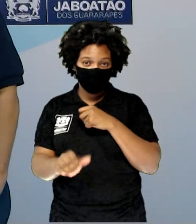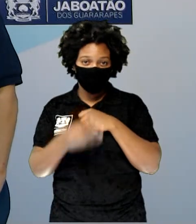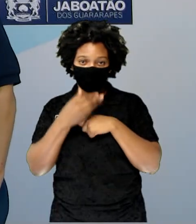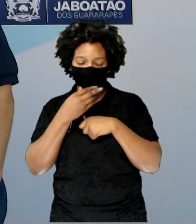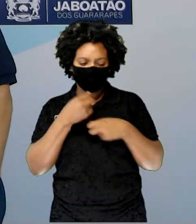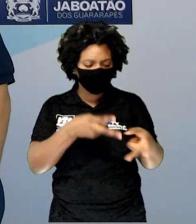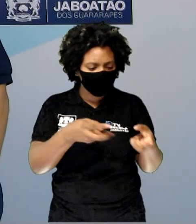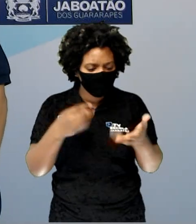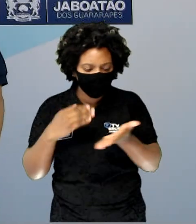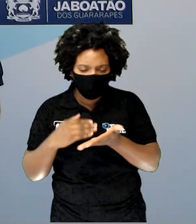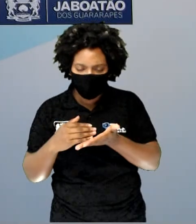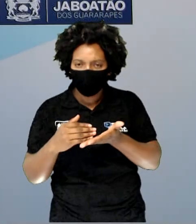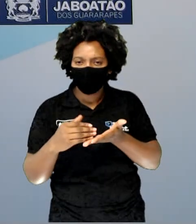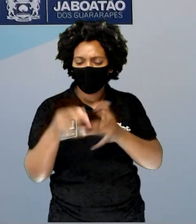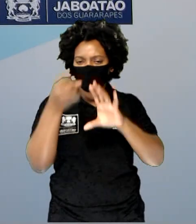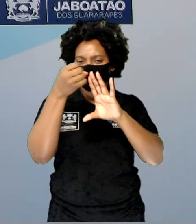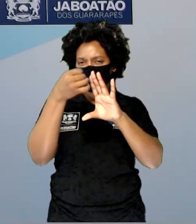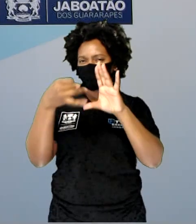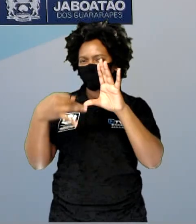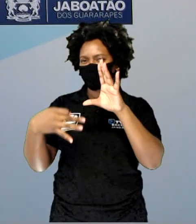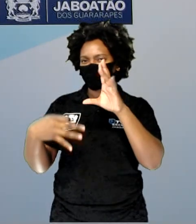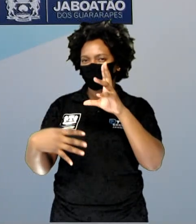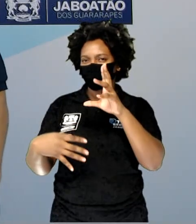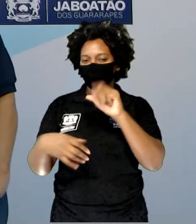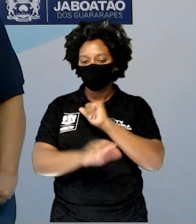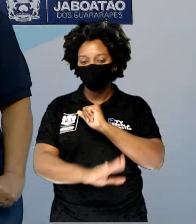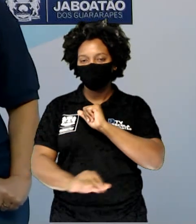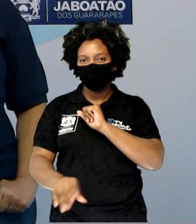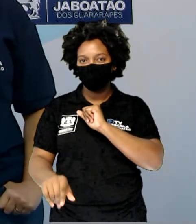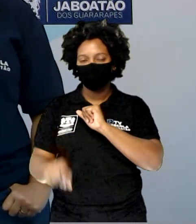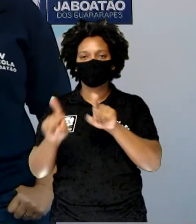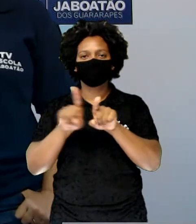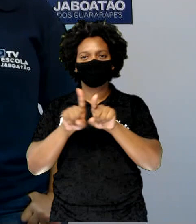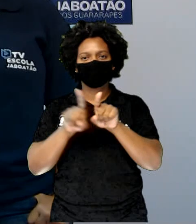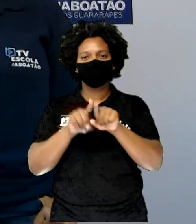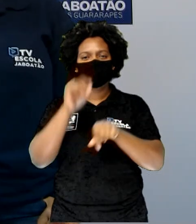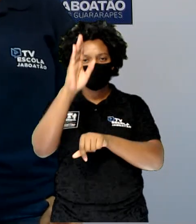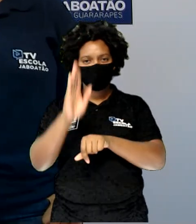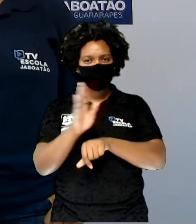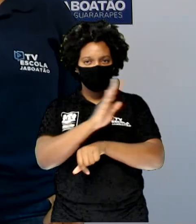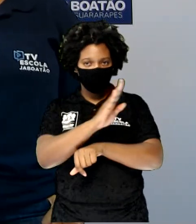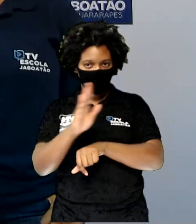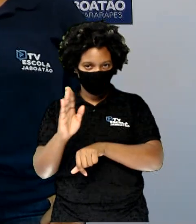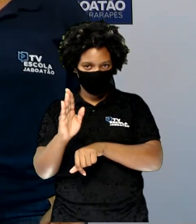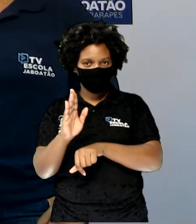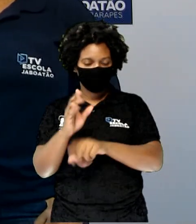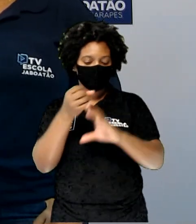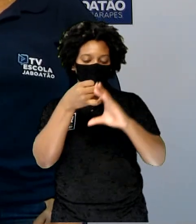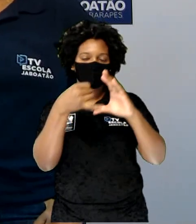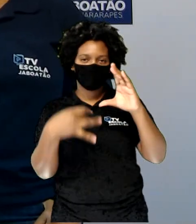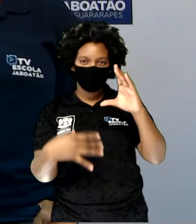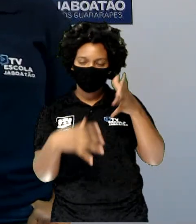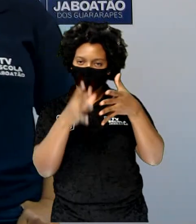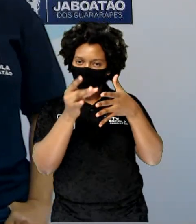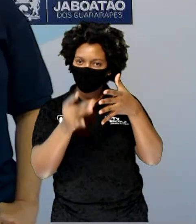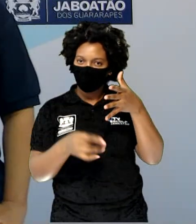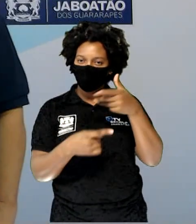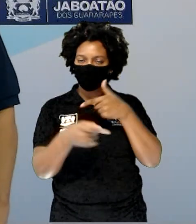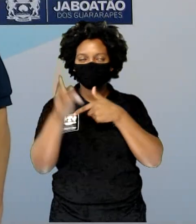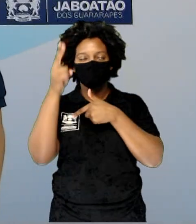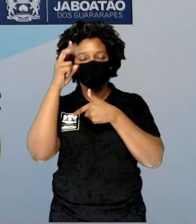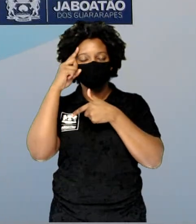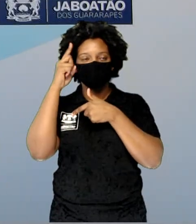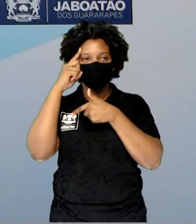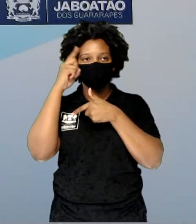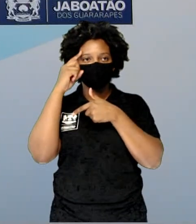logo nas primeiras linhas vai descrevendo a criança. E o vigário, também tem uma descrição do vigário. Aí você vai refletir e vai ilustrar